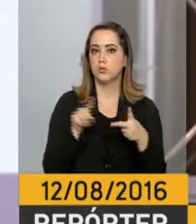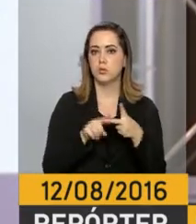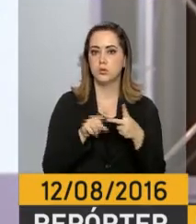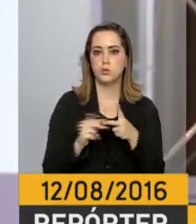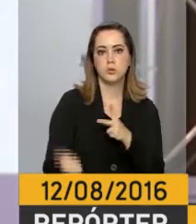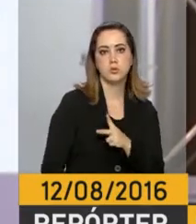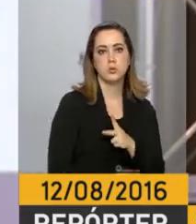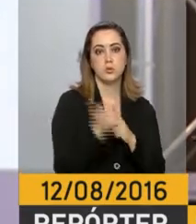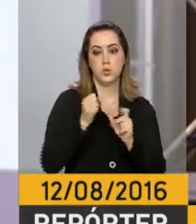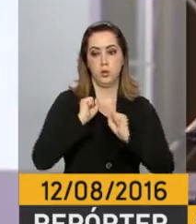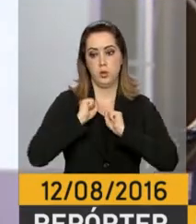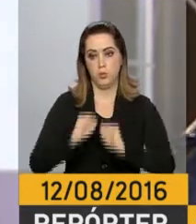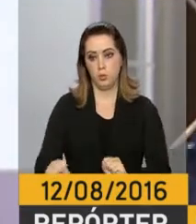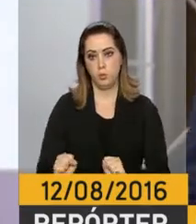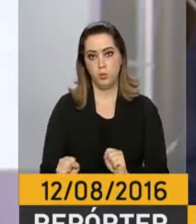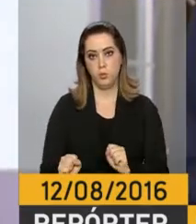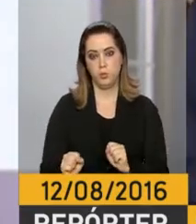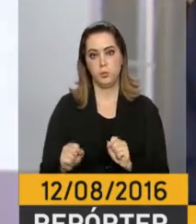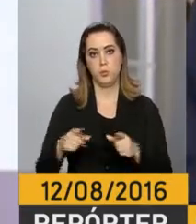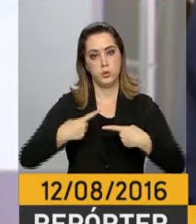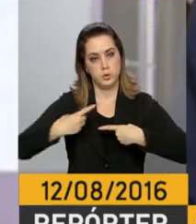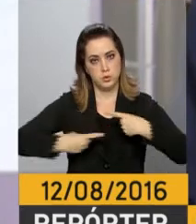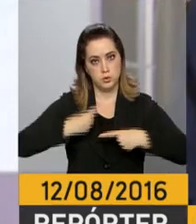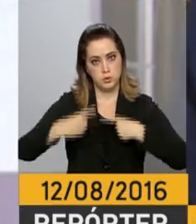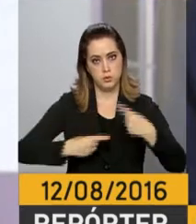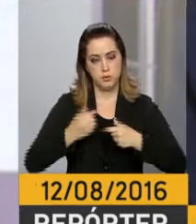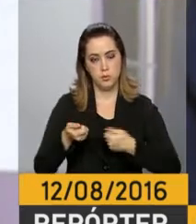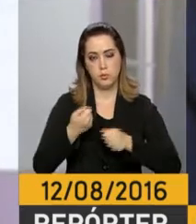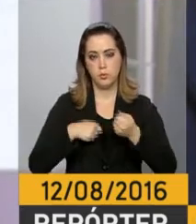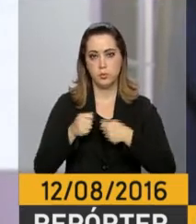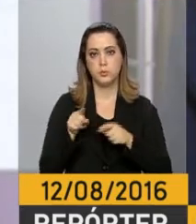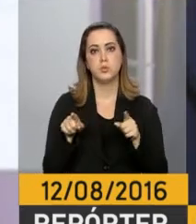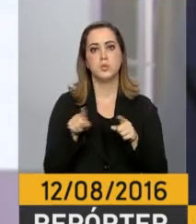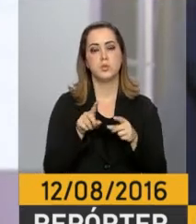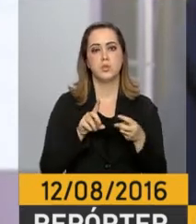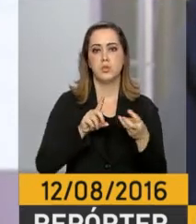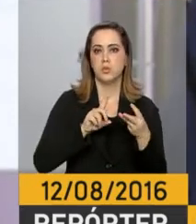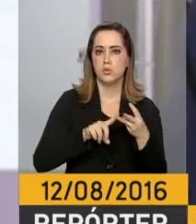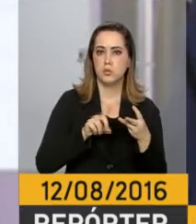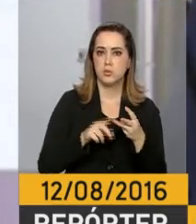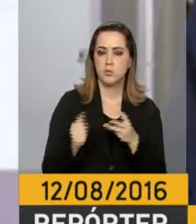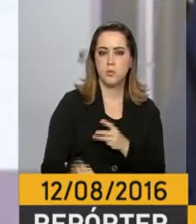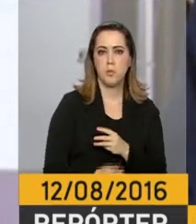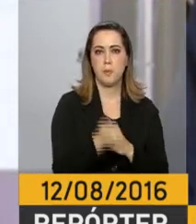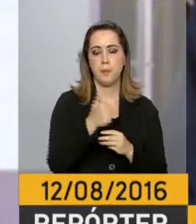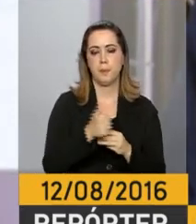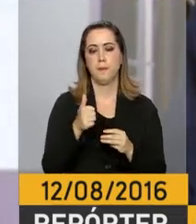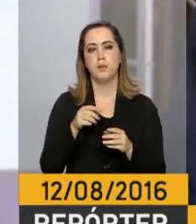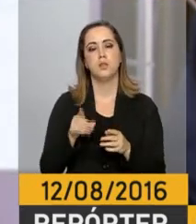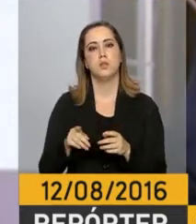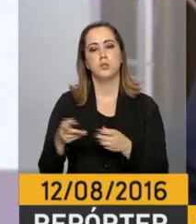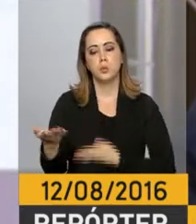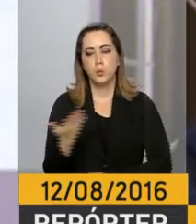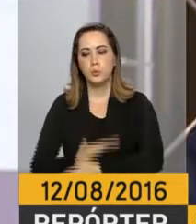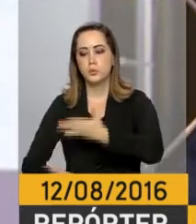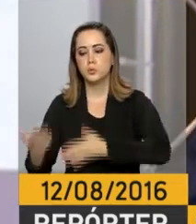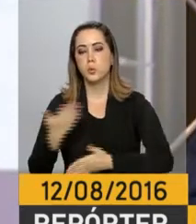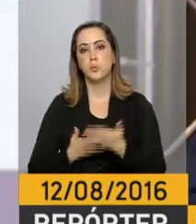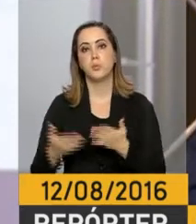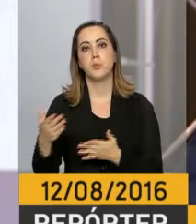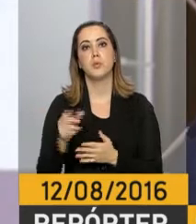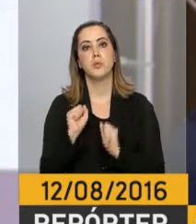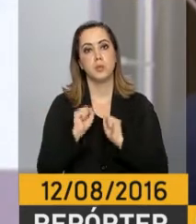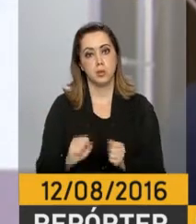política monetária. 3. Criar as condições para o desenvolvimento de um mercado de capitais plenamente capaz de